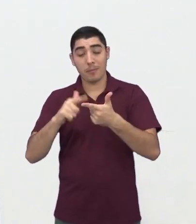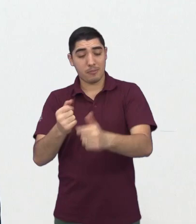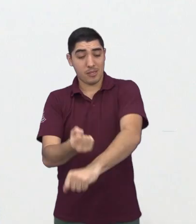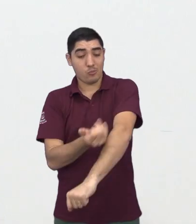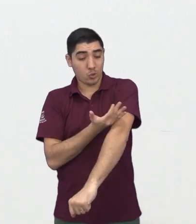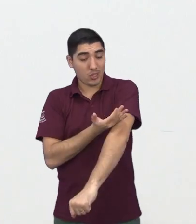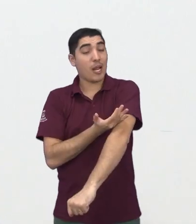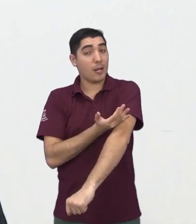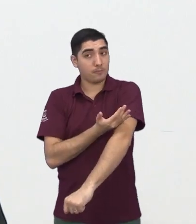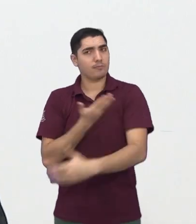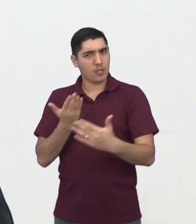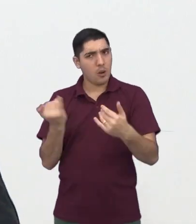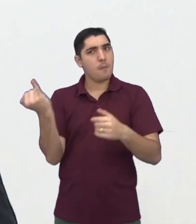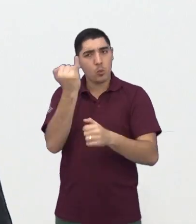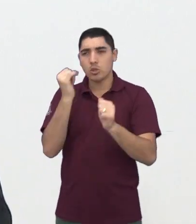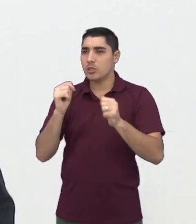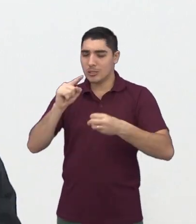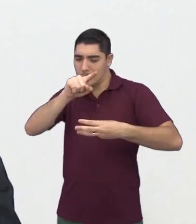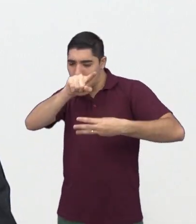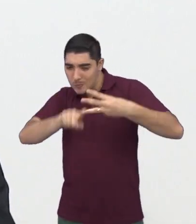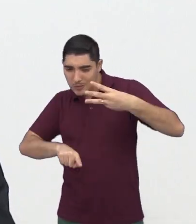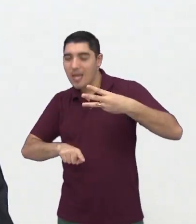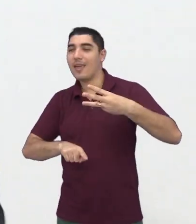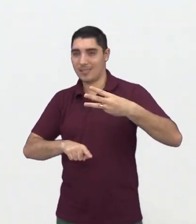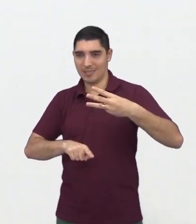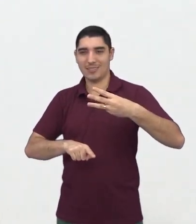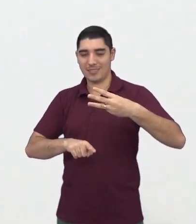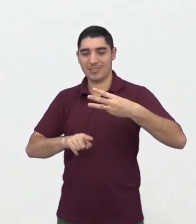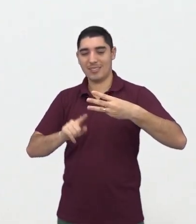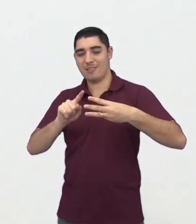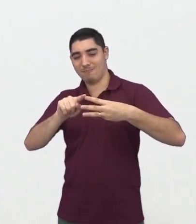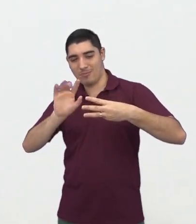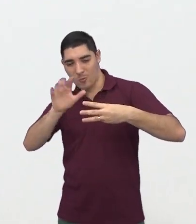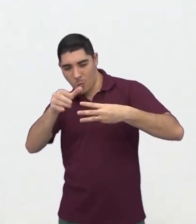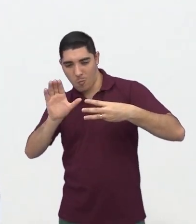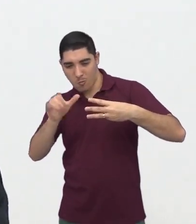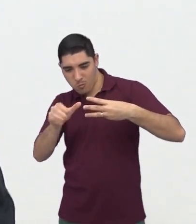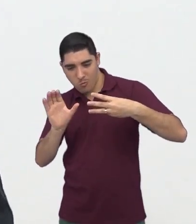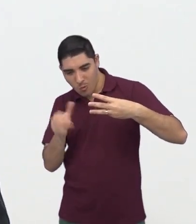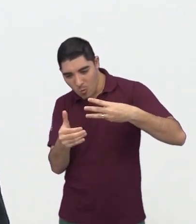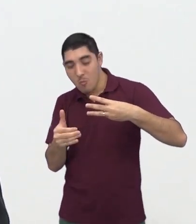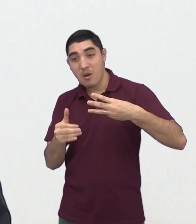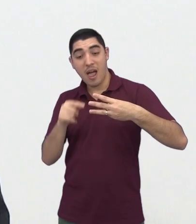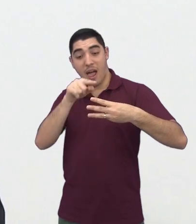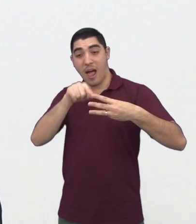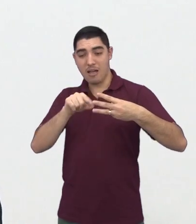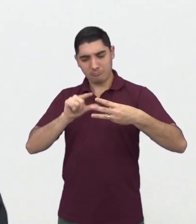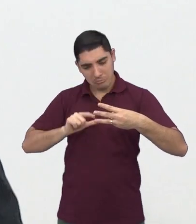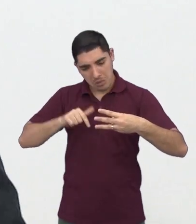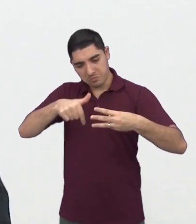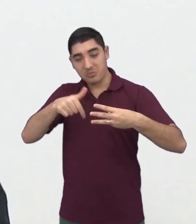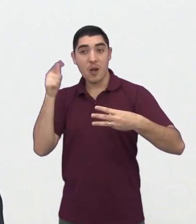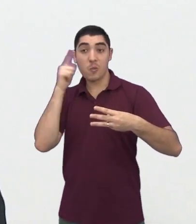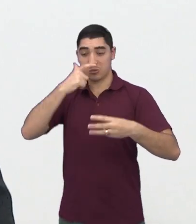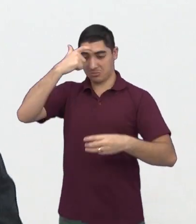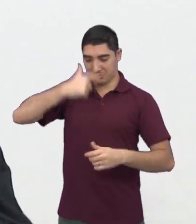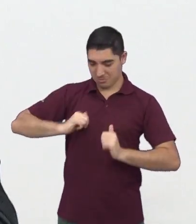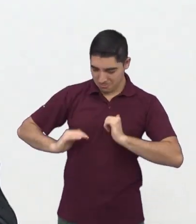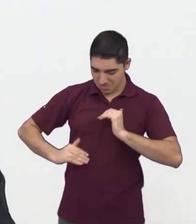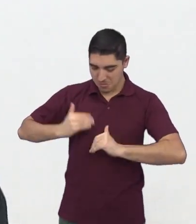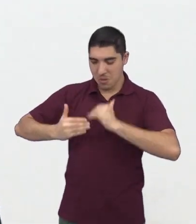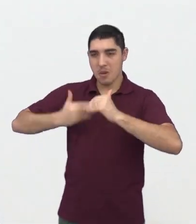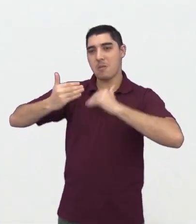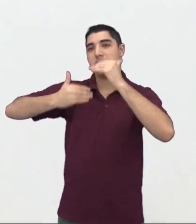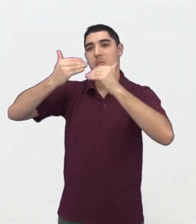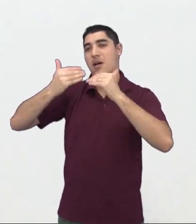Então, acho muito importante esse grupado de atividades, né, para a pessoa ela crescer e continuar crescendo